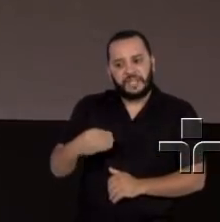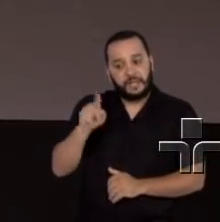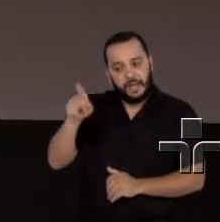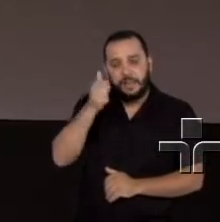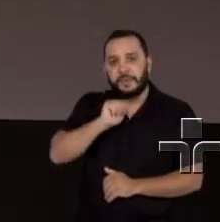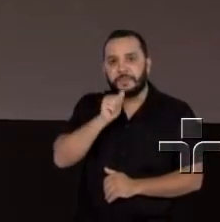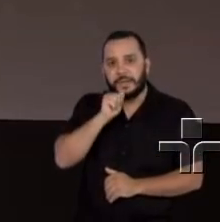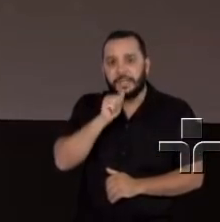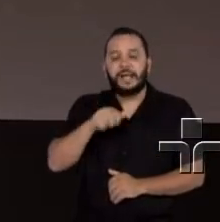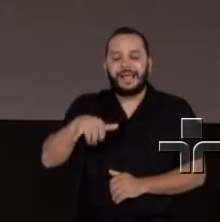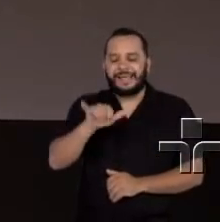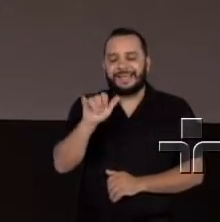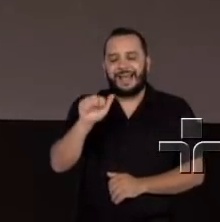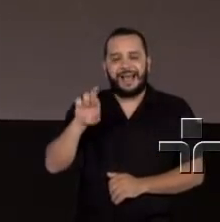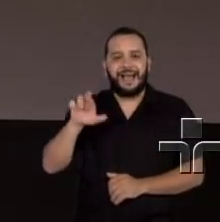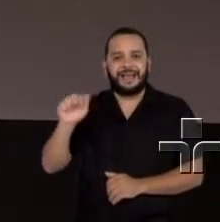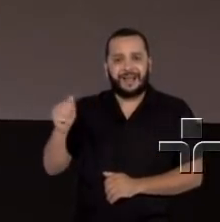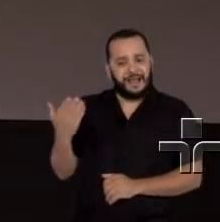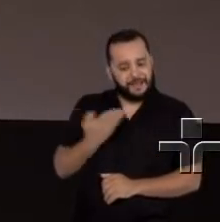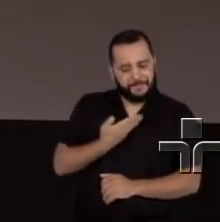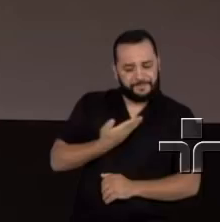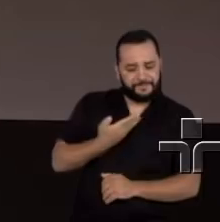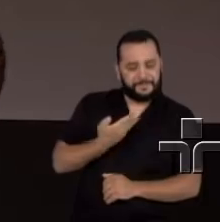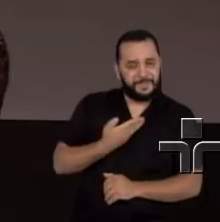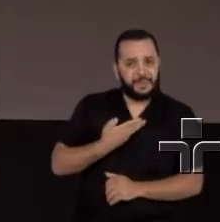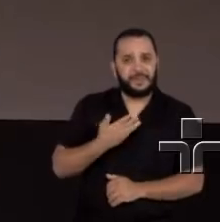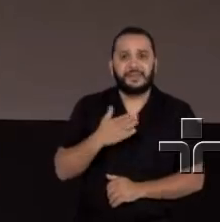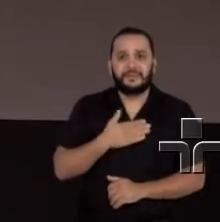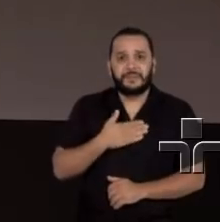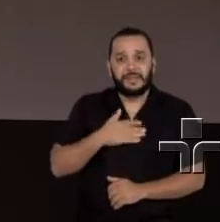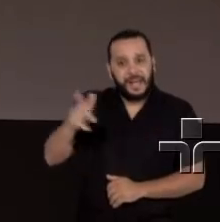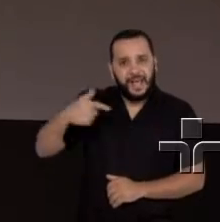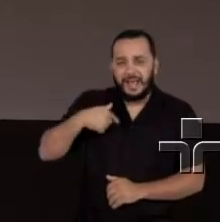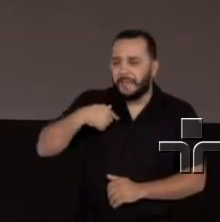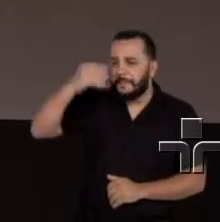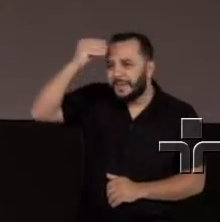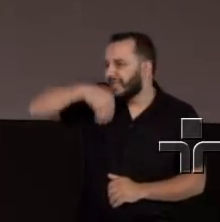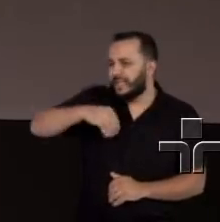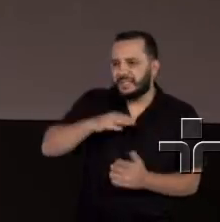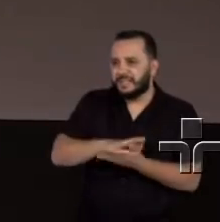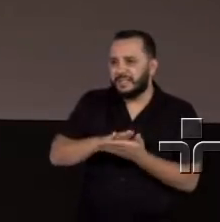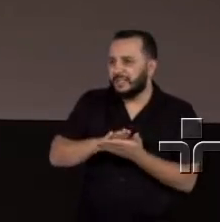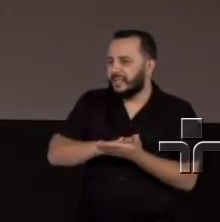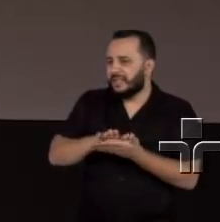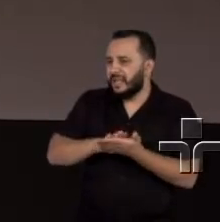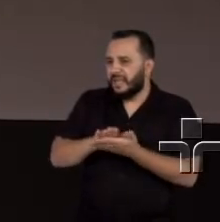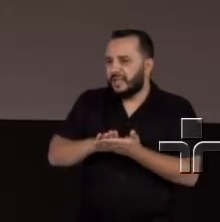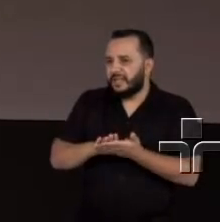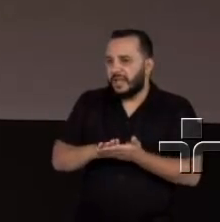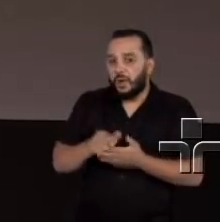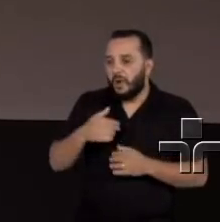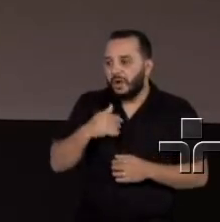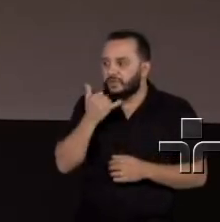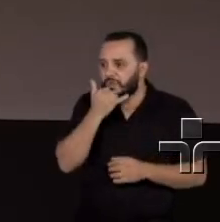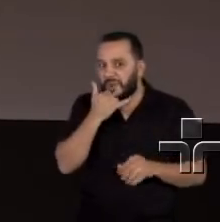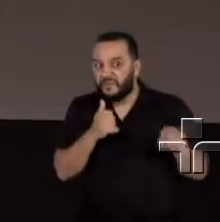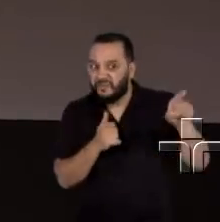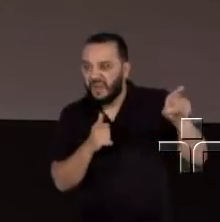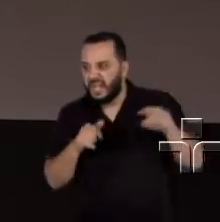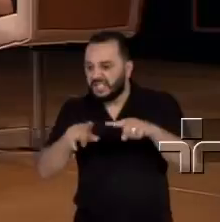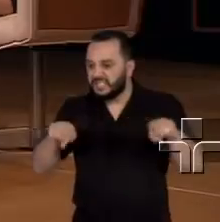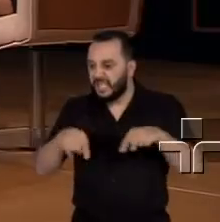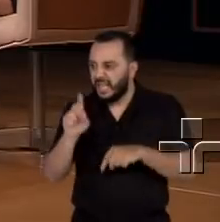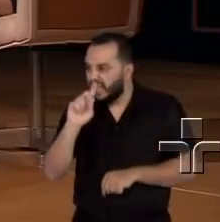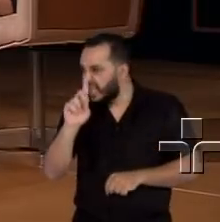Yara ficou muito minha amiga. E a Yara não tinha preguiça de falar assim, não vai lá naquela sala que aquela pessoa não vai te